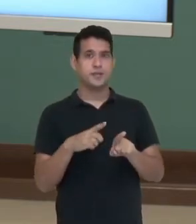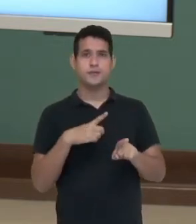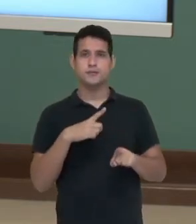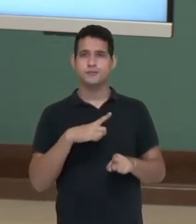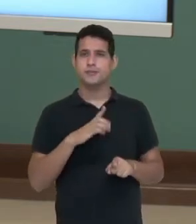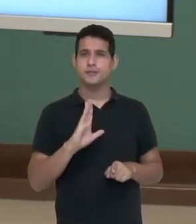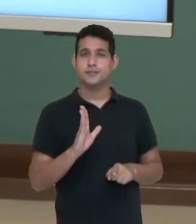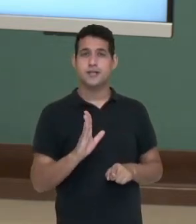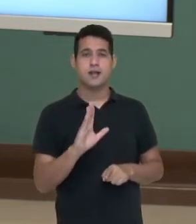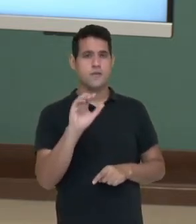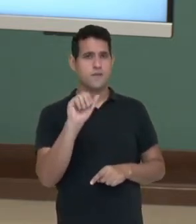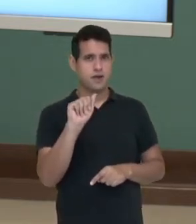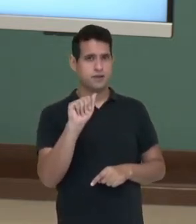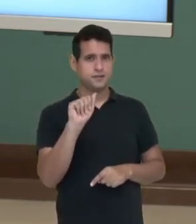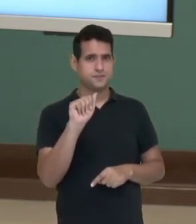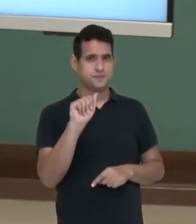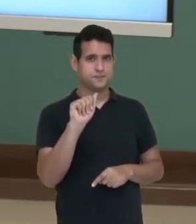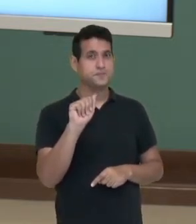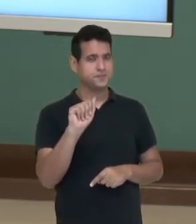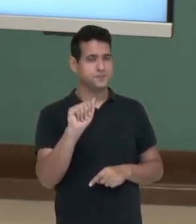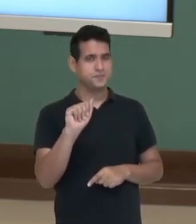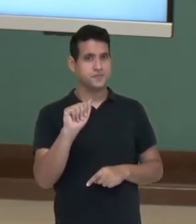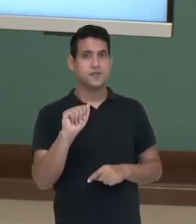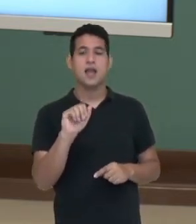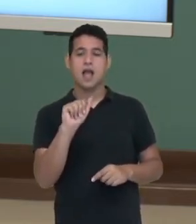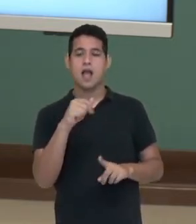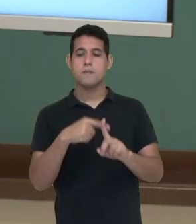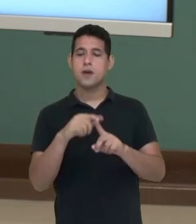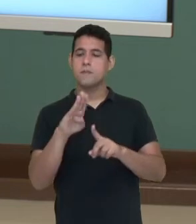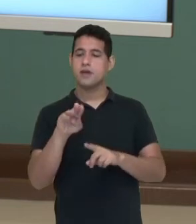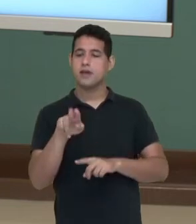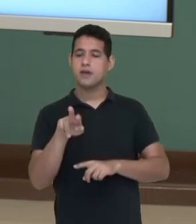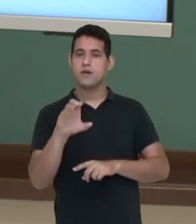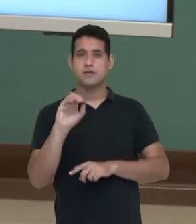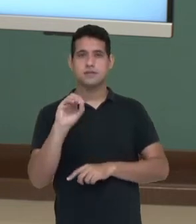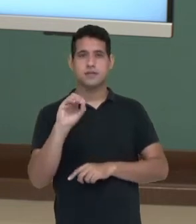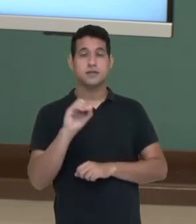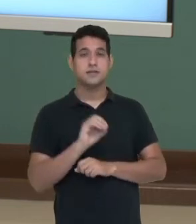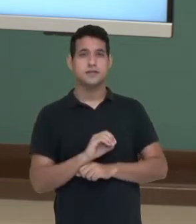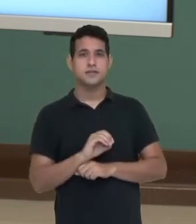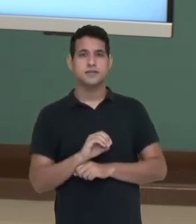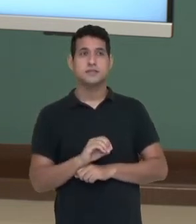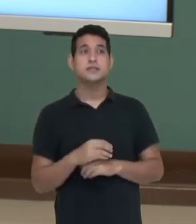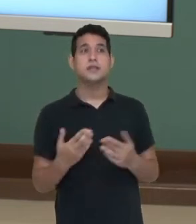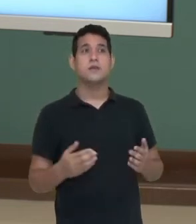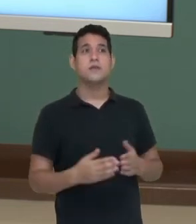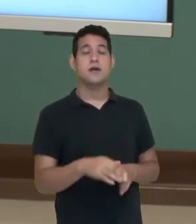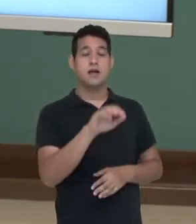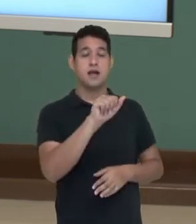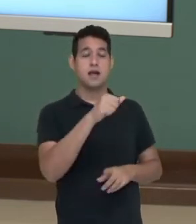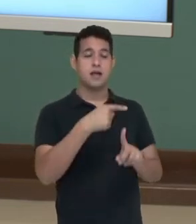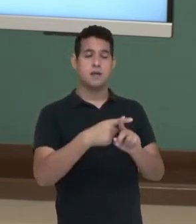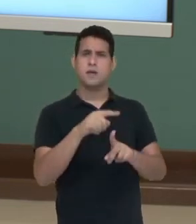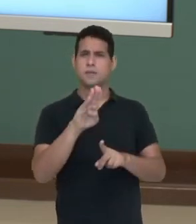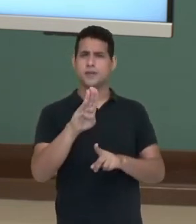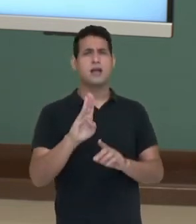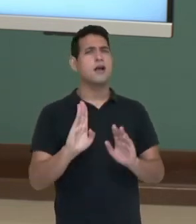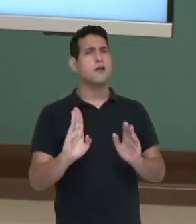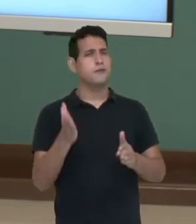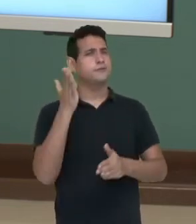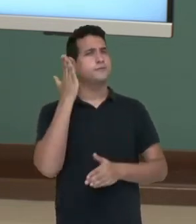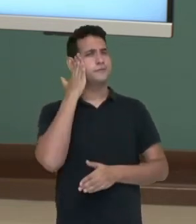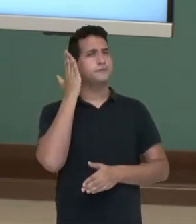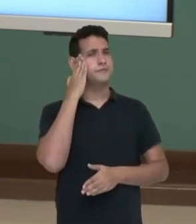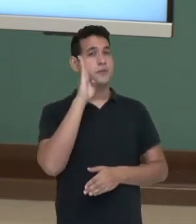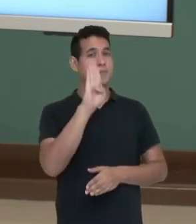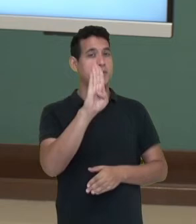tinha um A, é o próprio A, né? A mais B igual a 0. Então, A mais o B. Agora eu sei que o B é